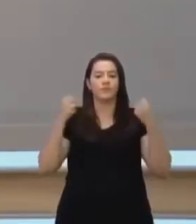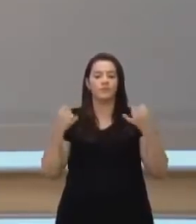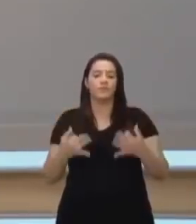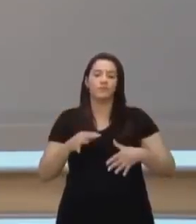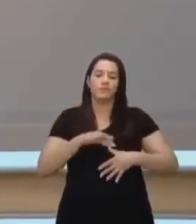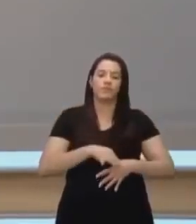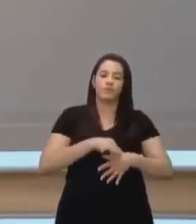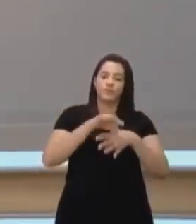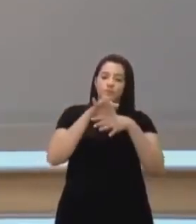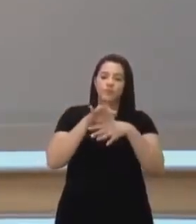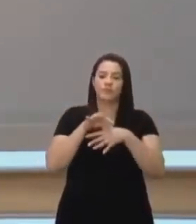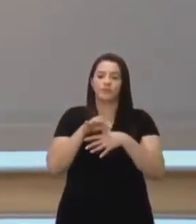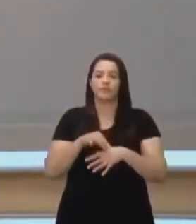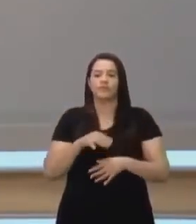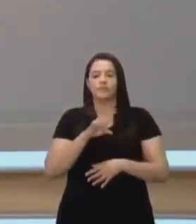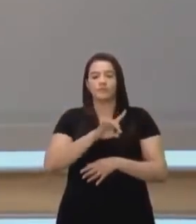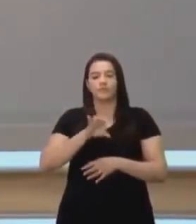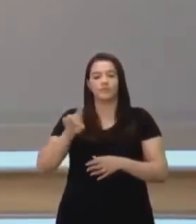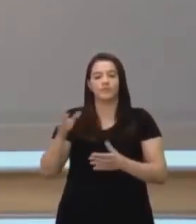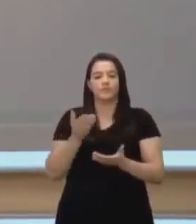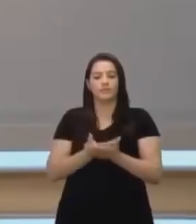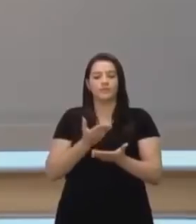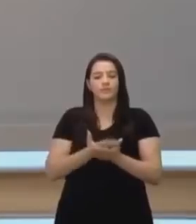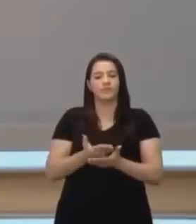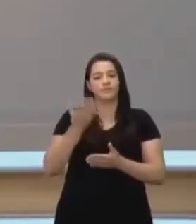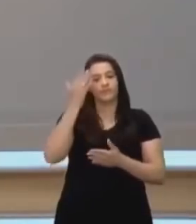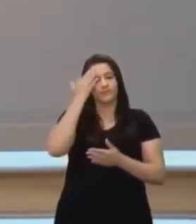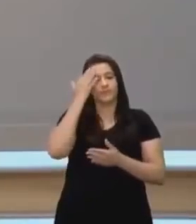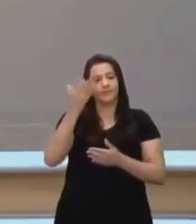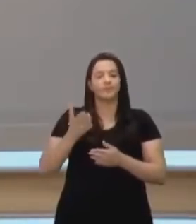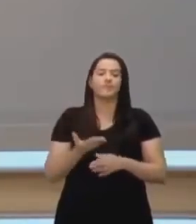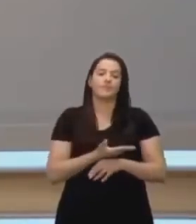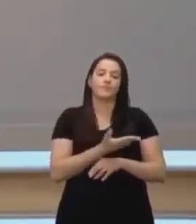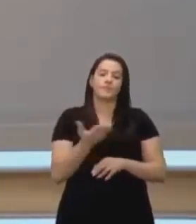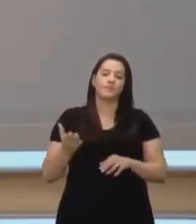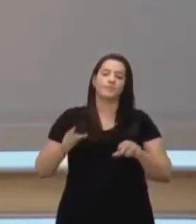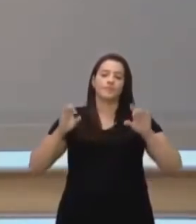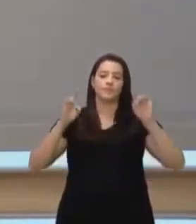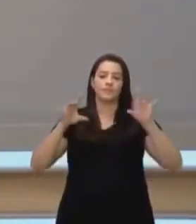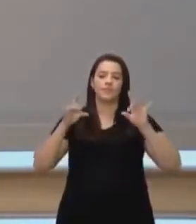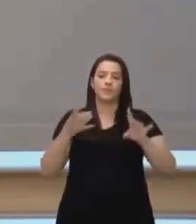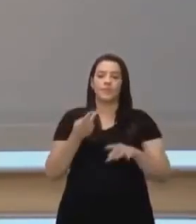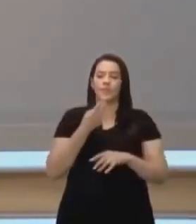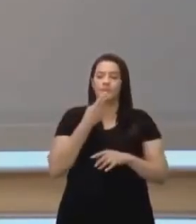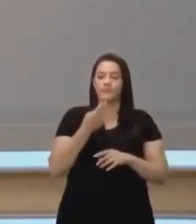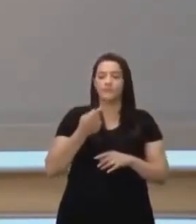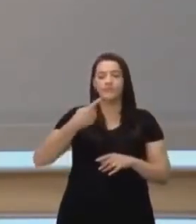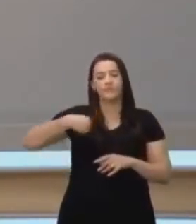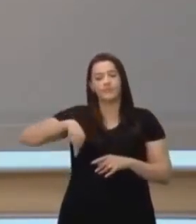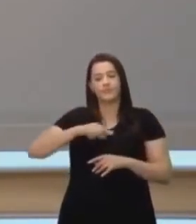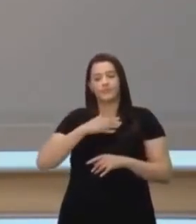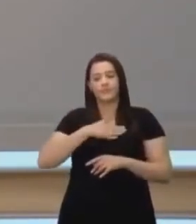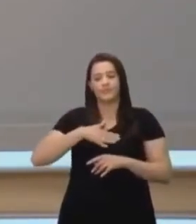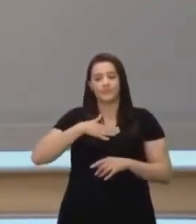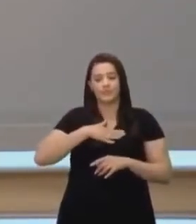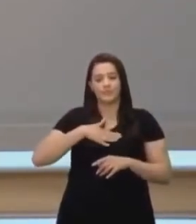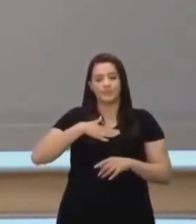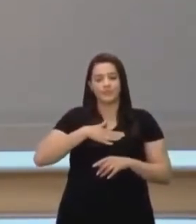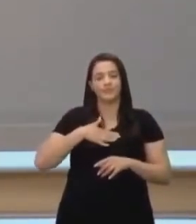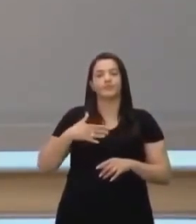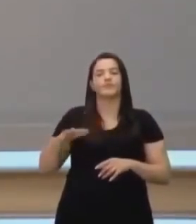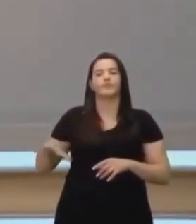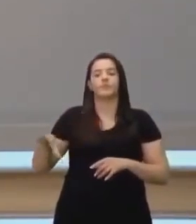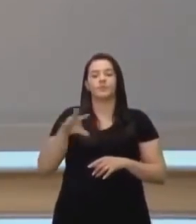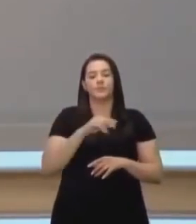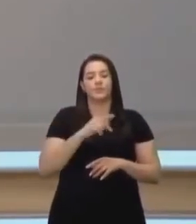das lideranças estudantis. E muito obrigada pelo privilégio da fala. Tá bom? Para mim é realmente um privilégio,